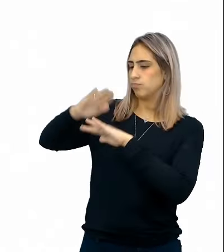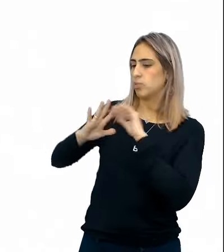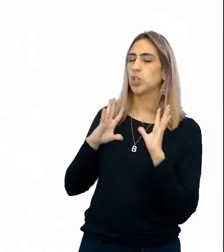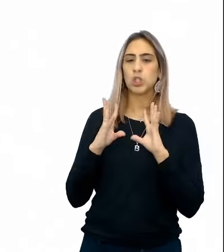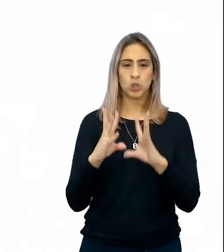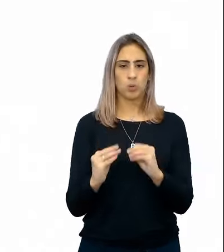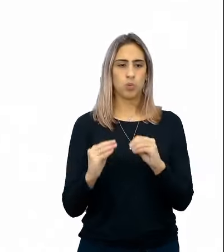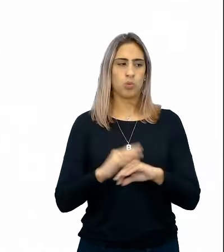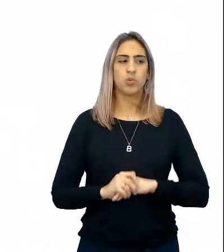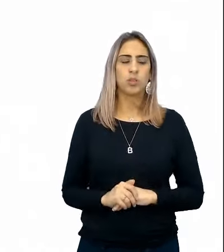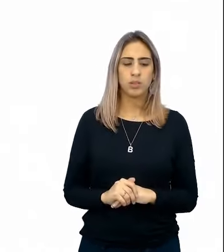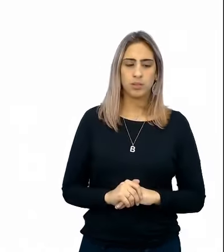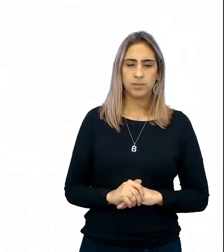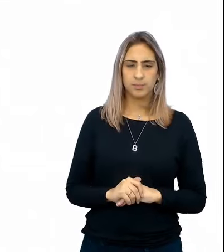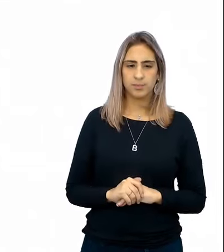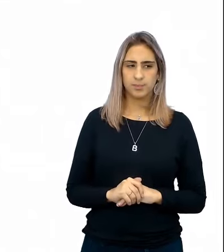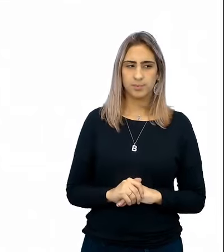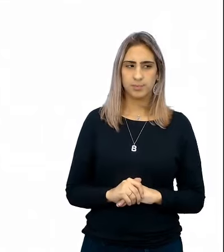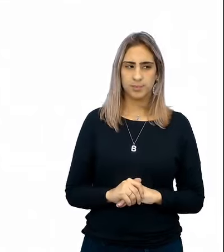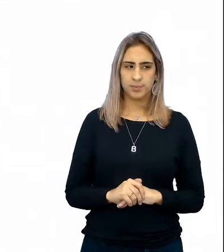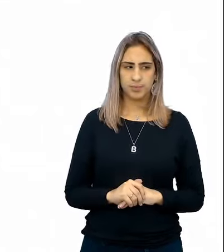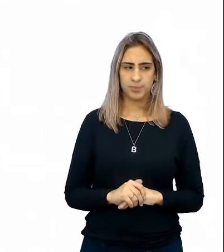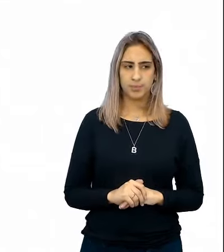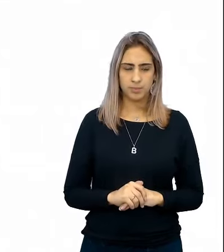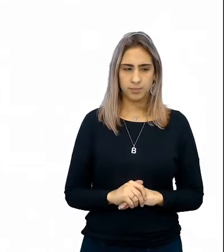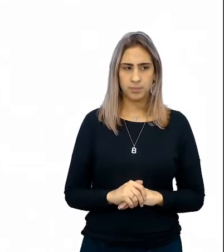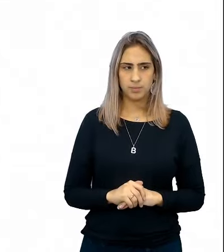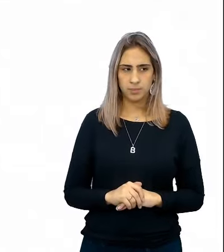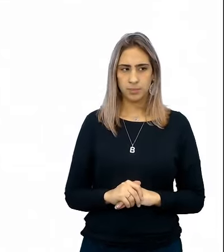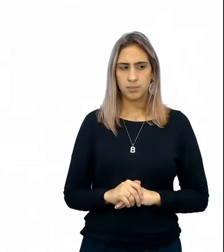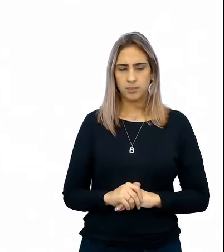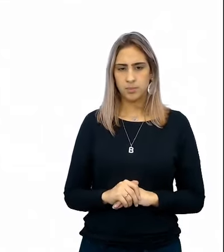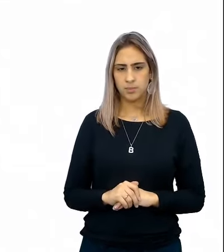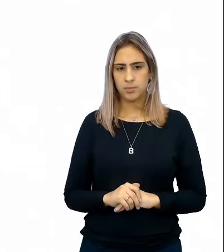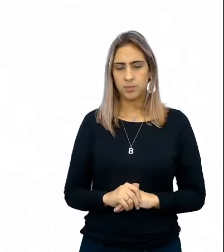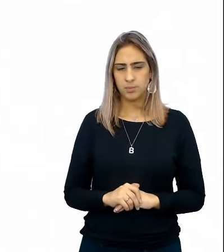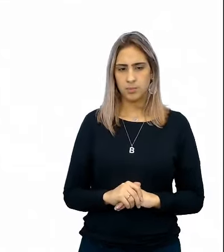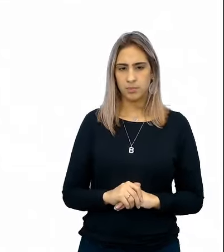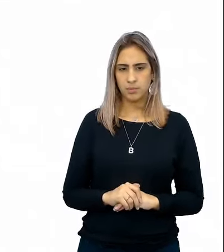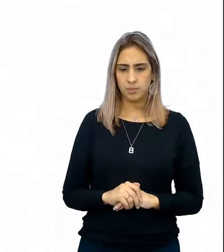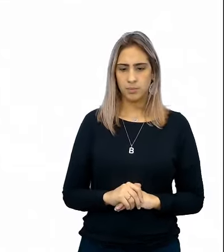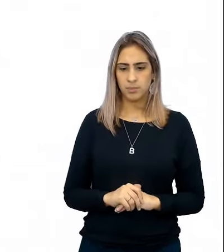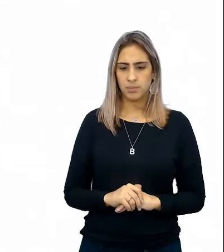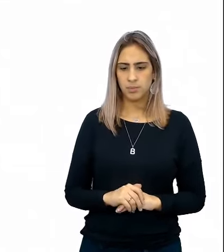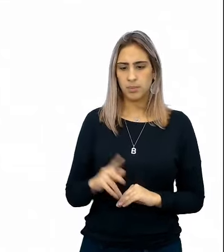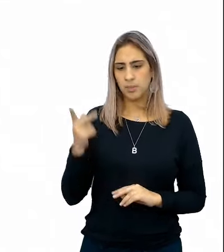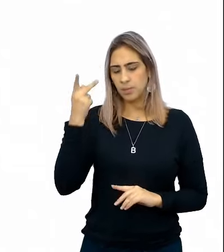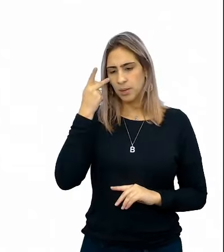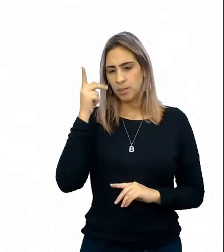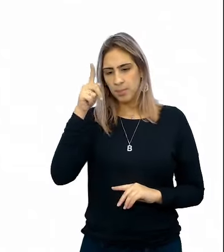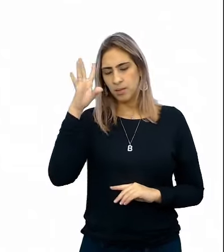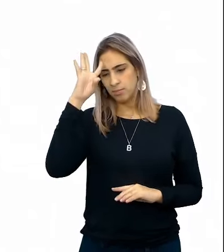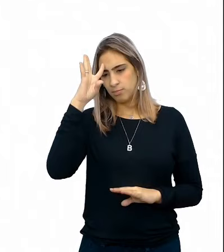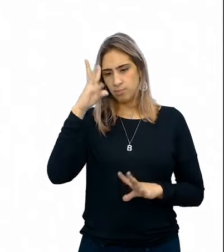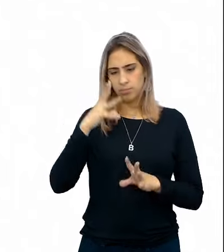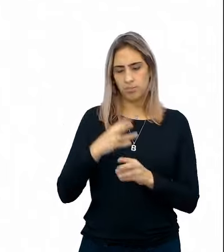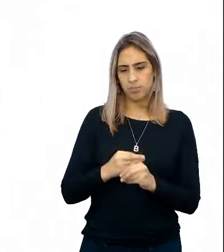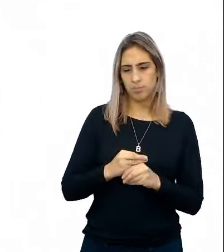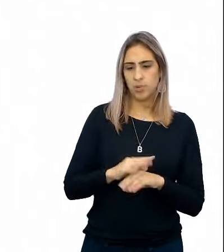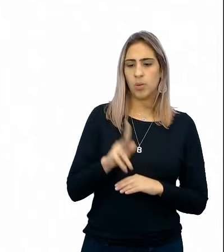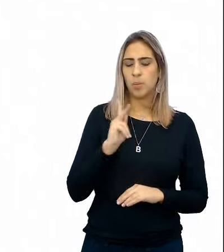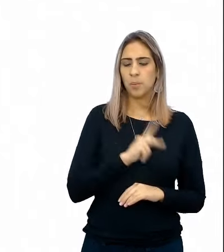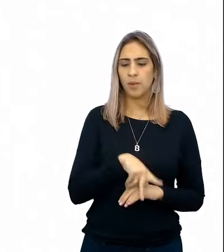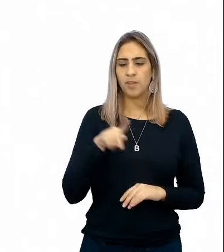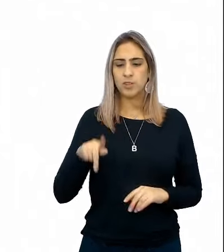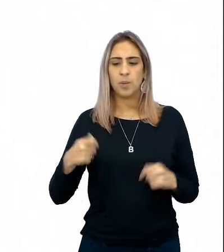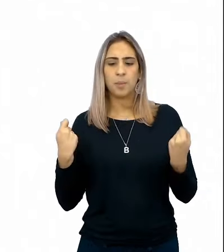sequência, não a leitura do calendário, no caso, a tabela. Para esta compreensão, o